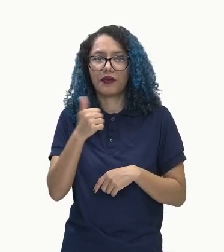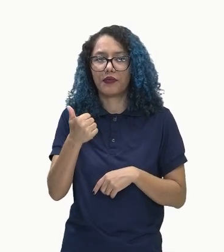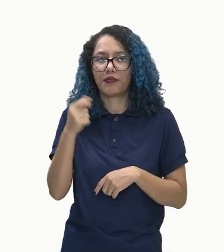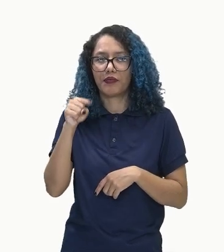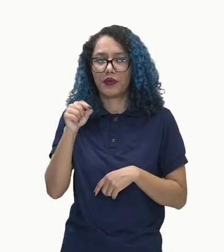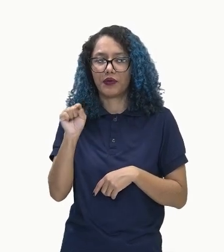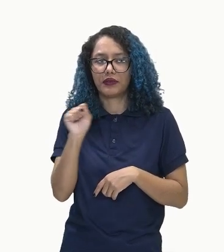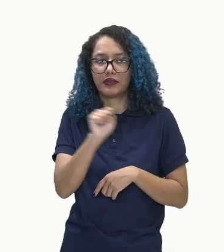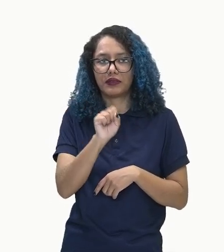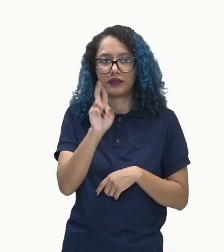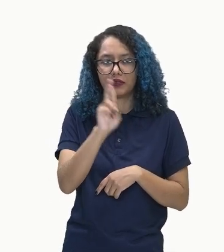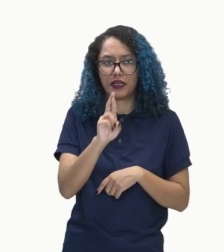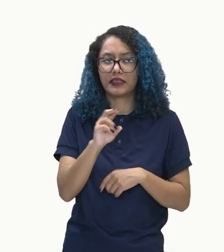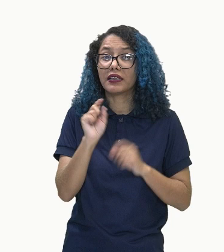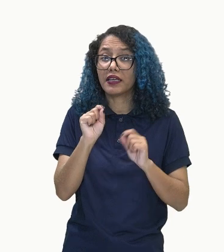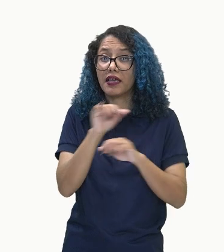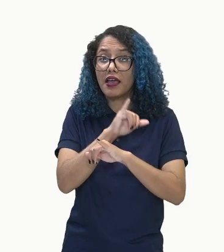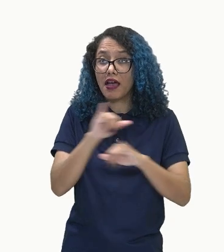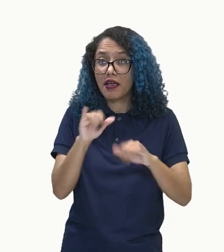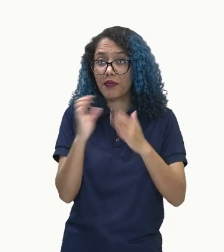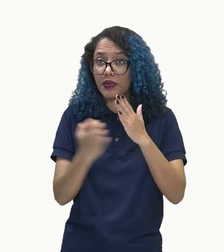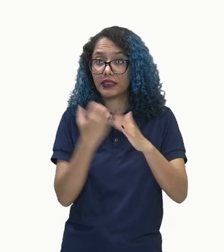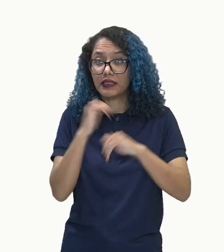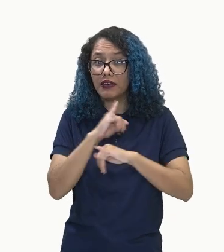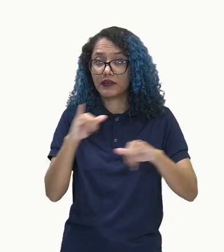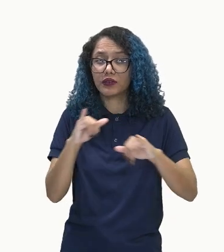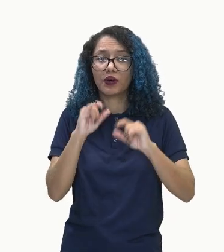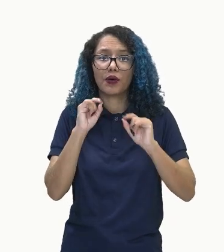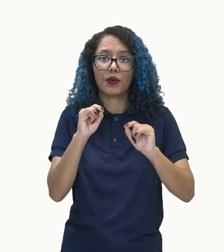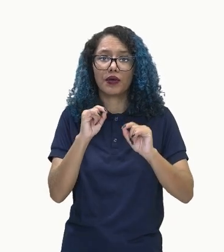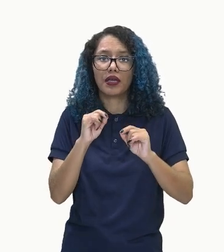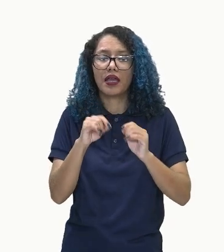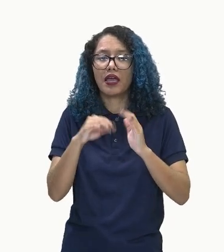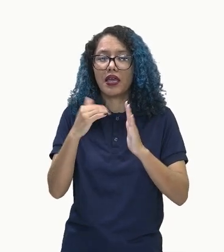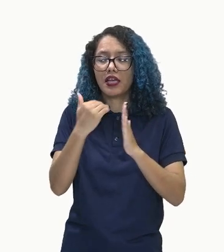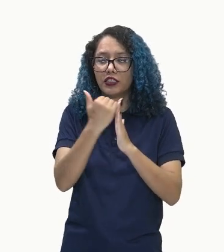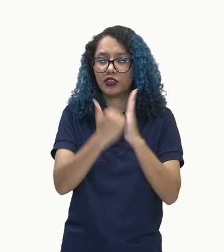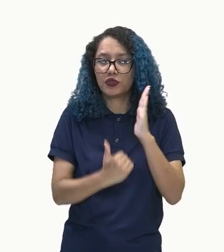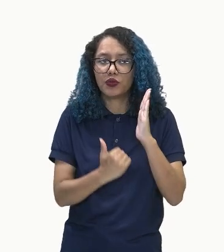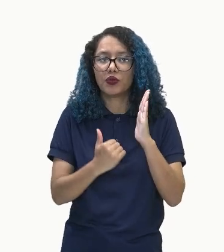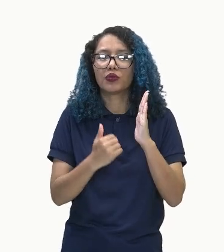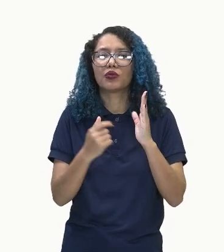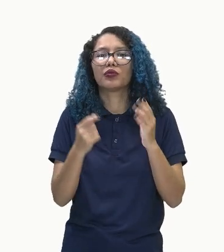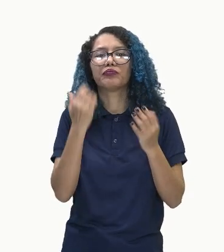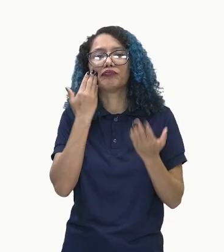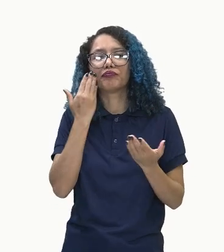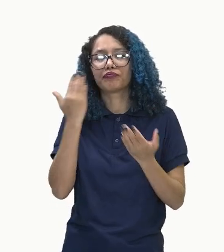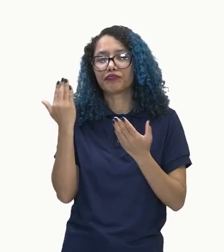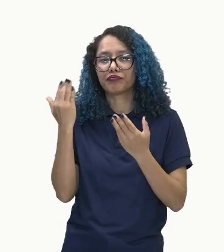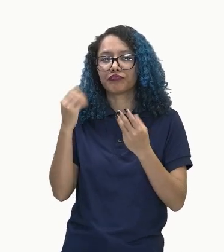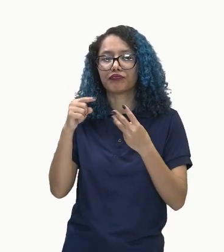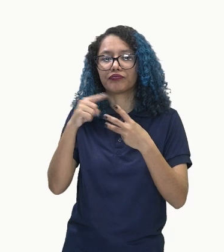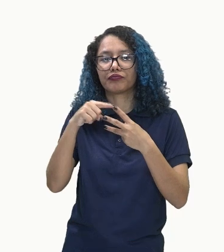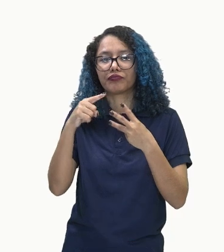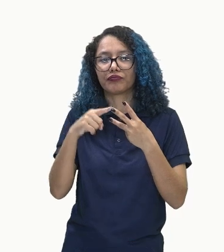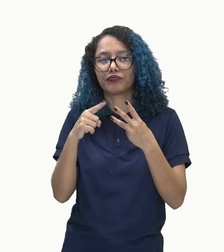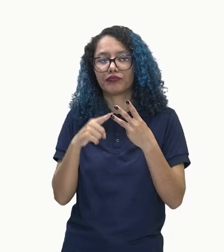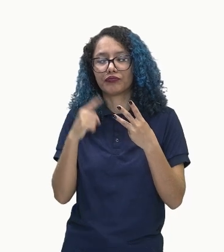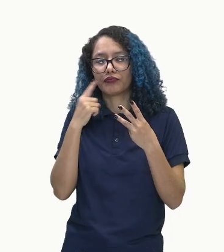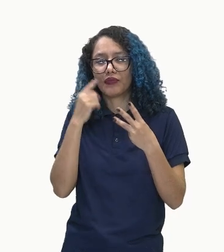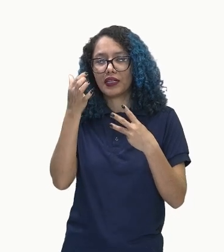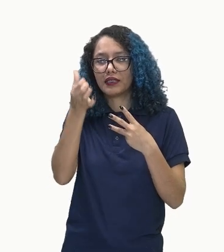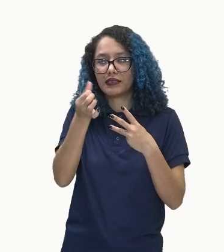comunicou que os estudantes seriam, melhor, que os descontos seriam vale transporte 6%, vale alimentação 10%